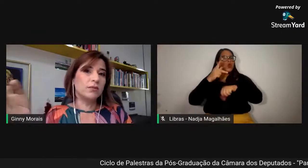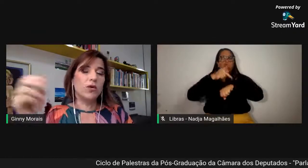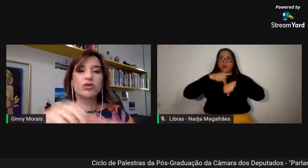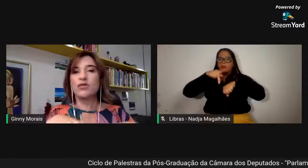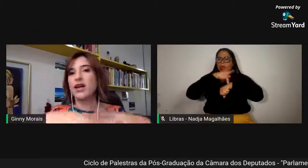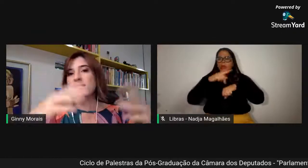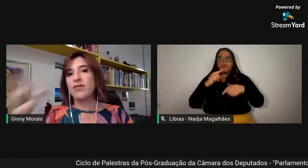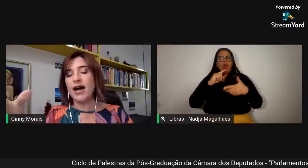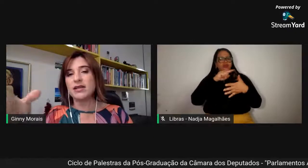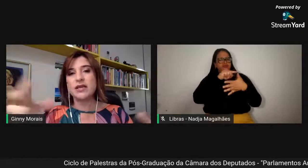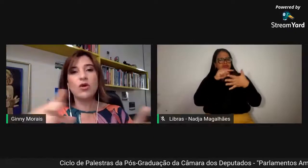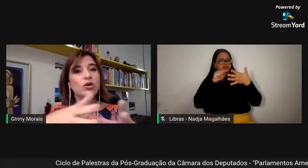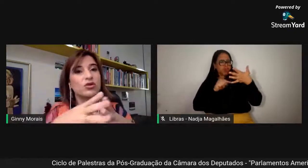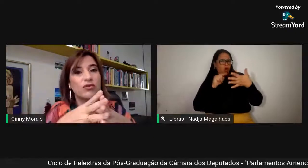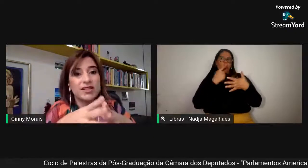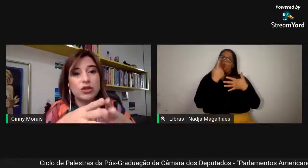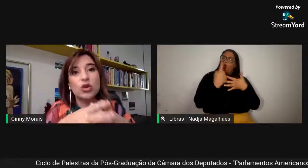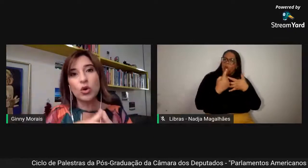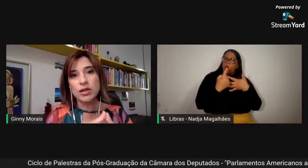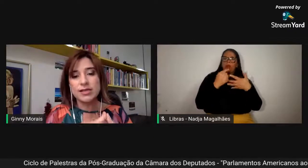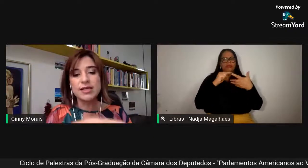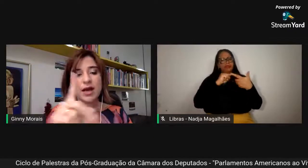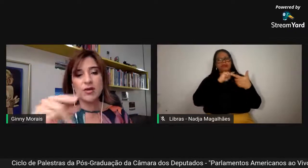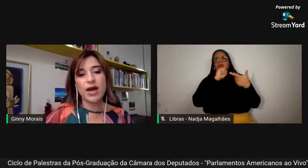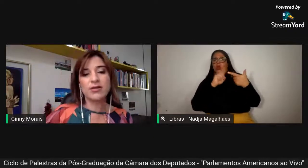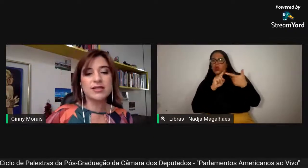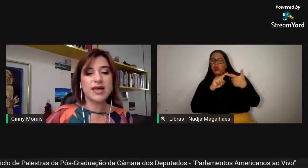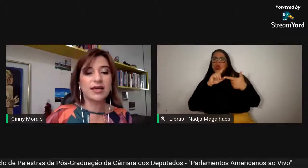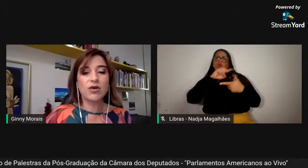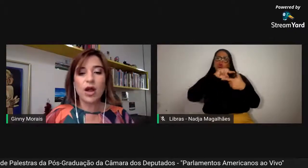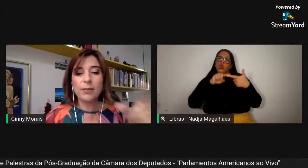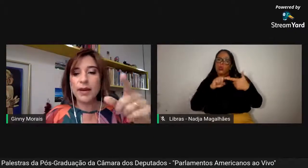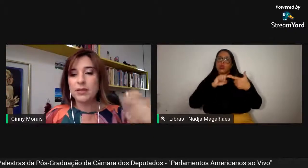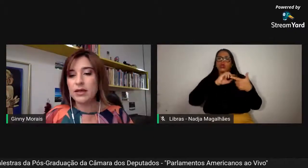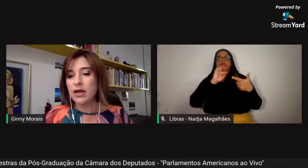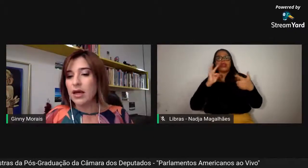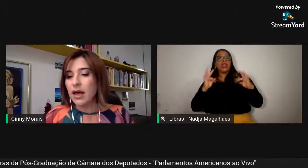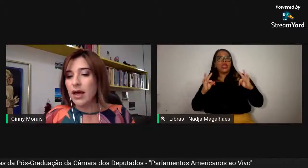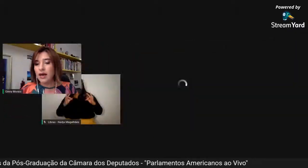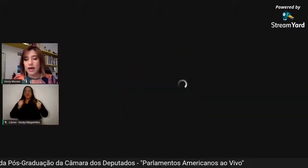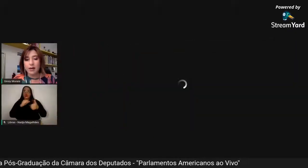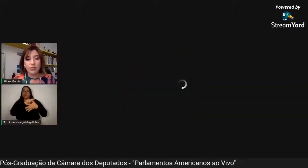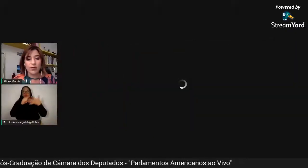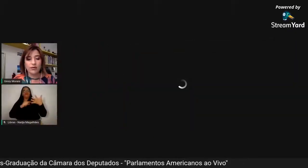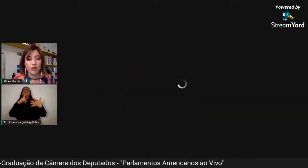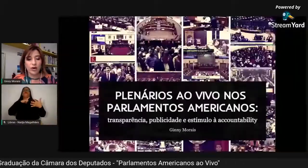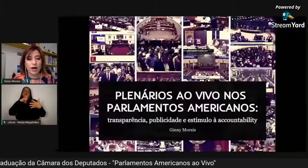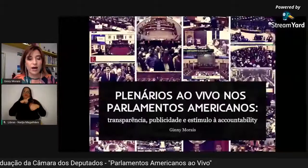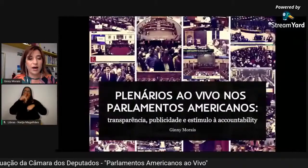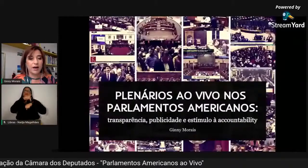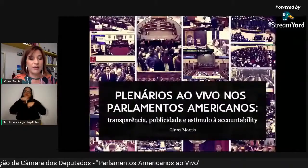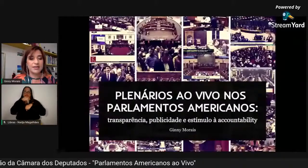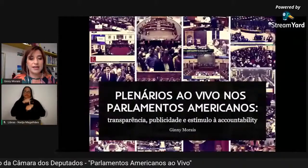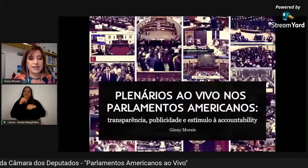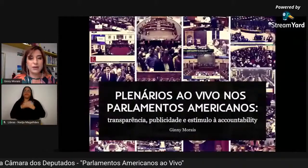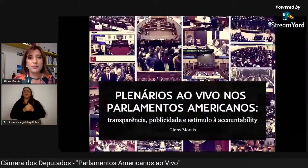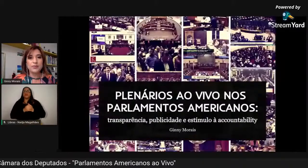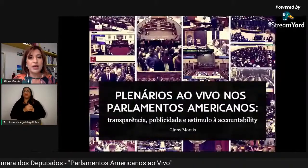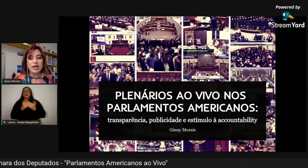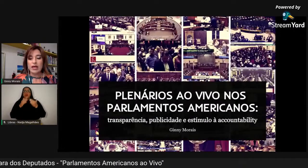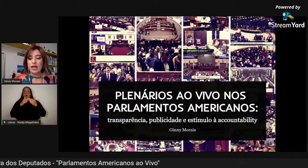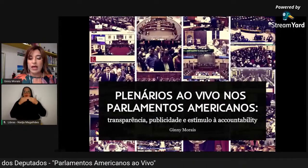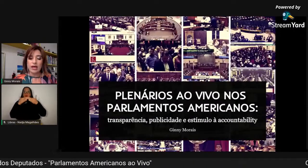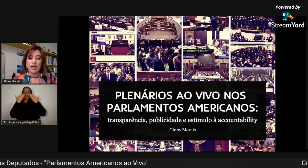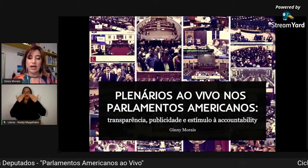só uma, outros oferecem várias, e outros oferecem todas. E aí eu quero dar destaque. Coloca para mim, por favor, a